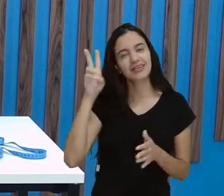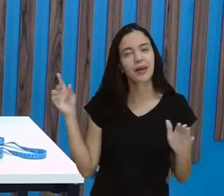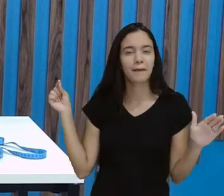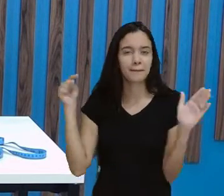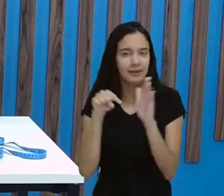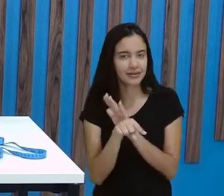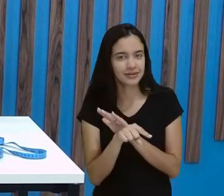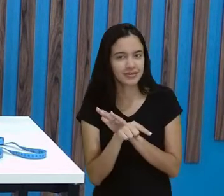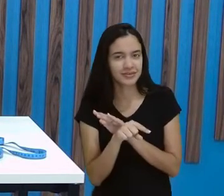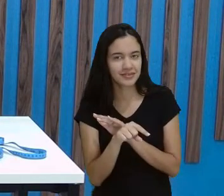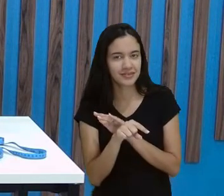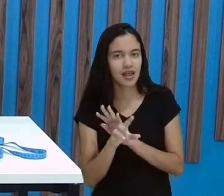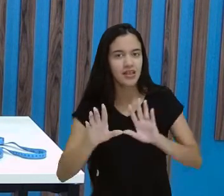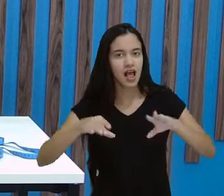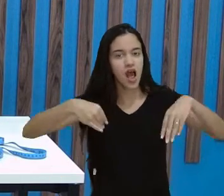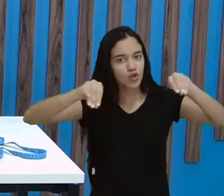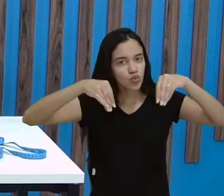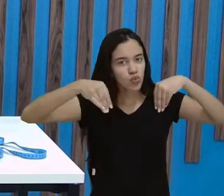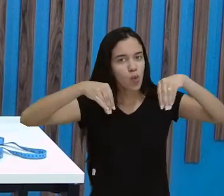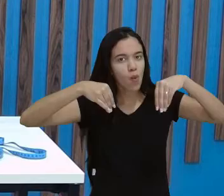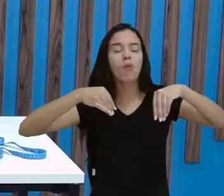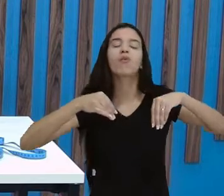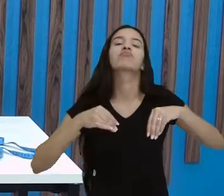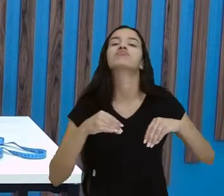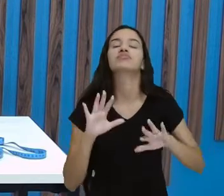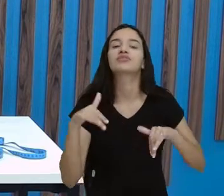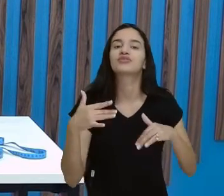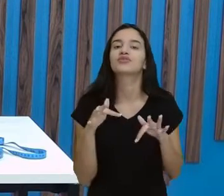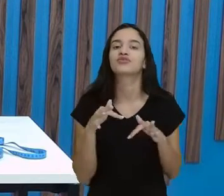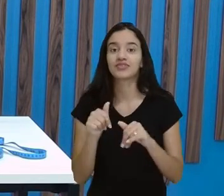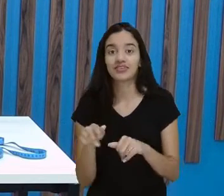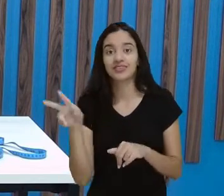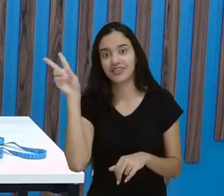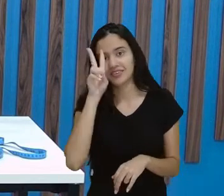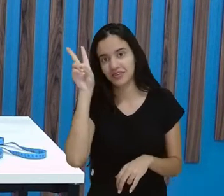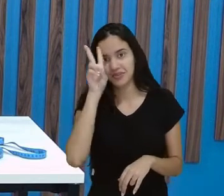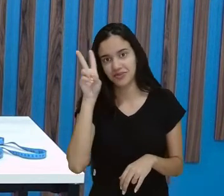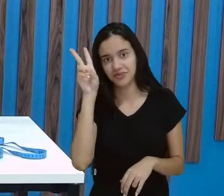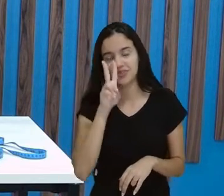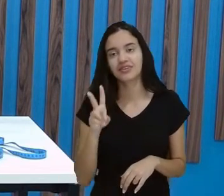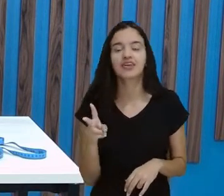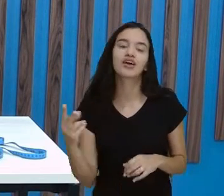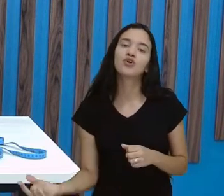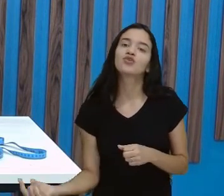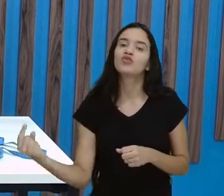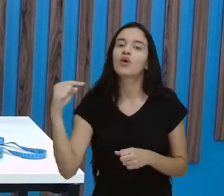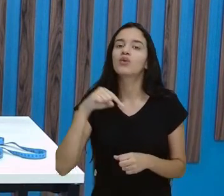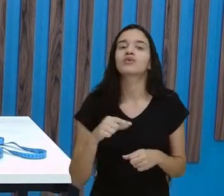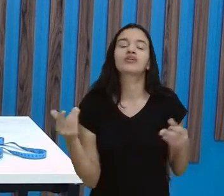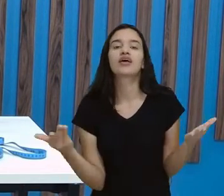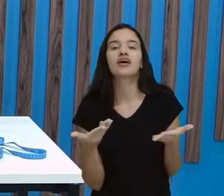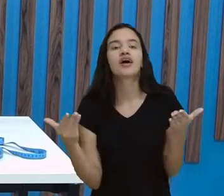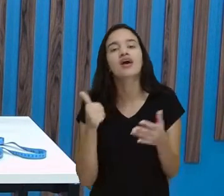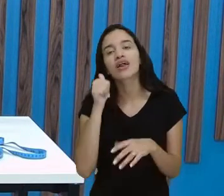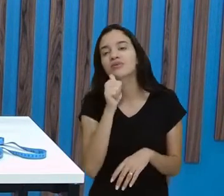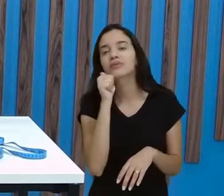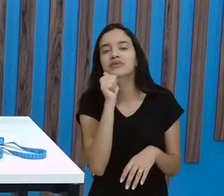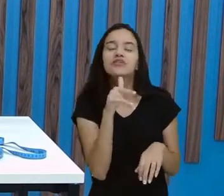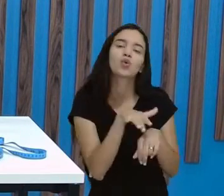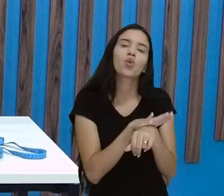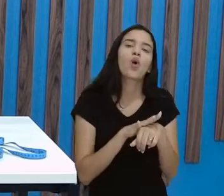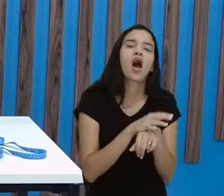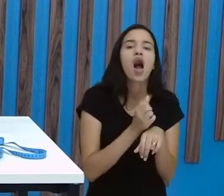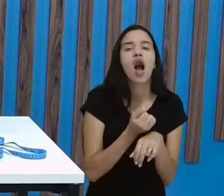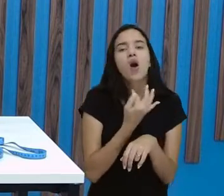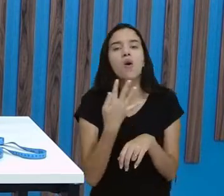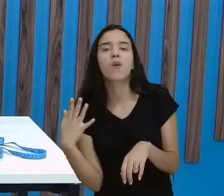pergunta, tá, do tamanho da toalha. A gente vai deixar para o final da historinha. Voltando agora, as meninas estão conversando sobre a quantidade